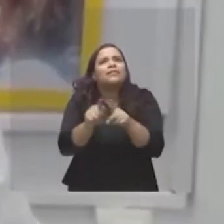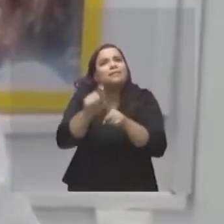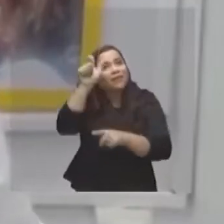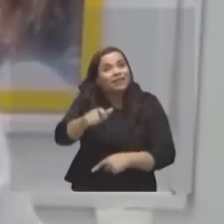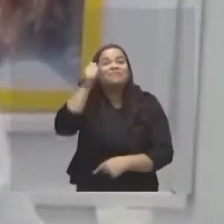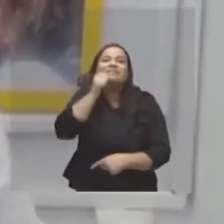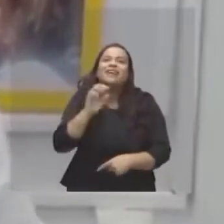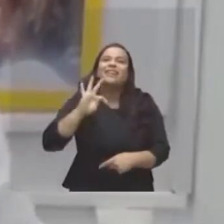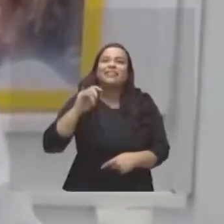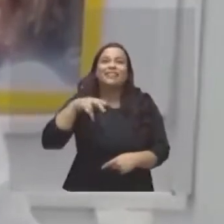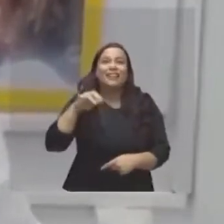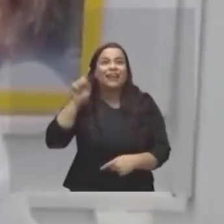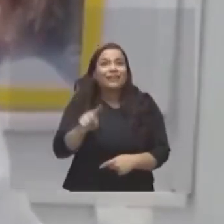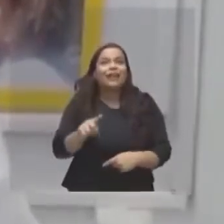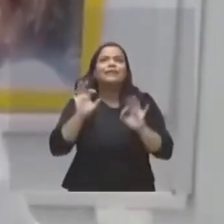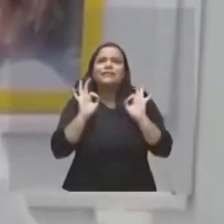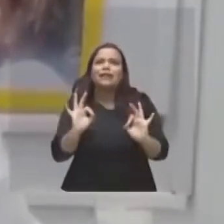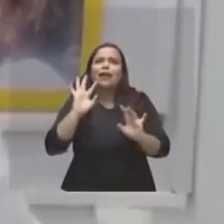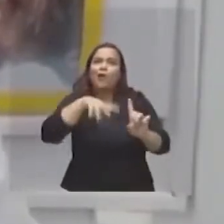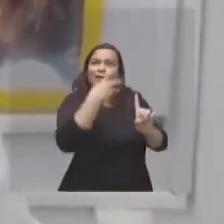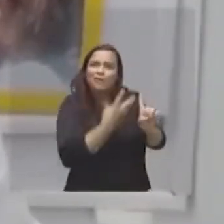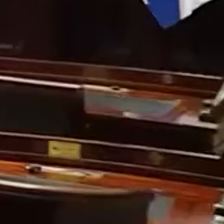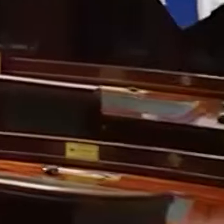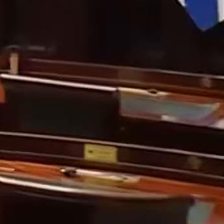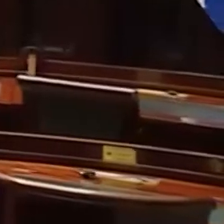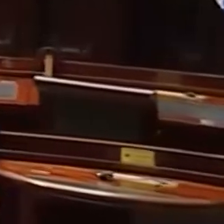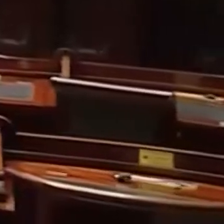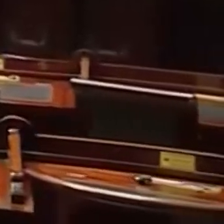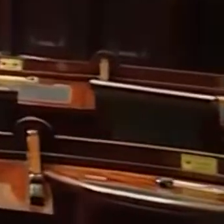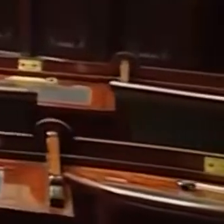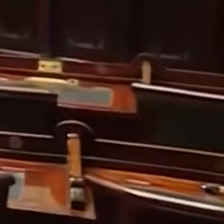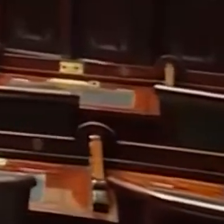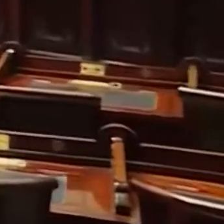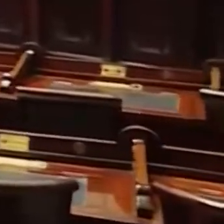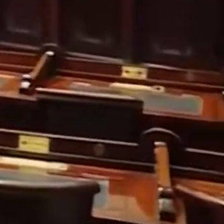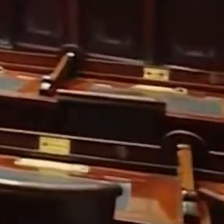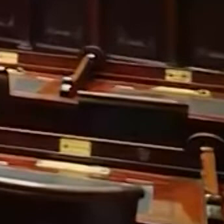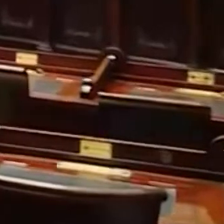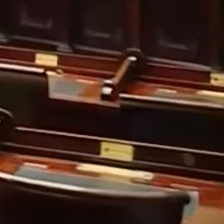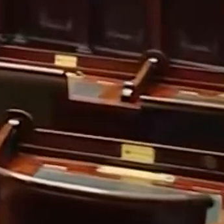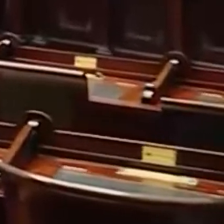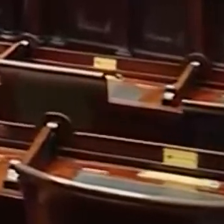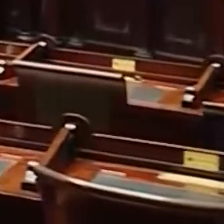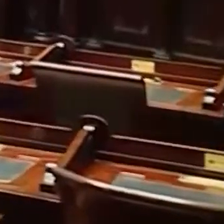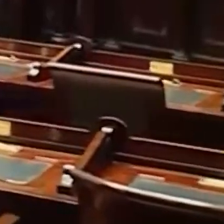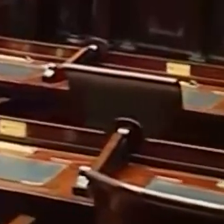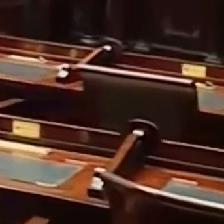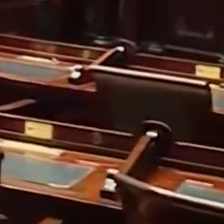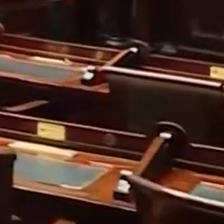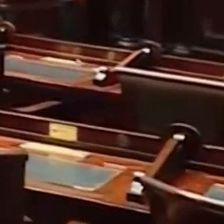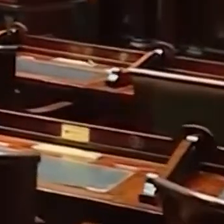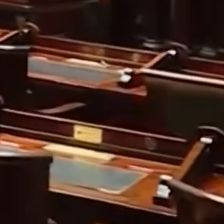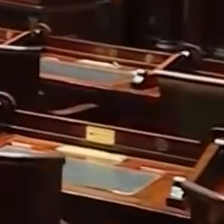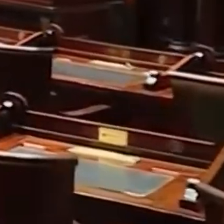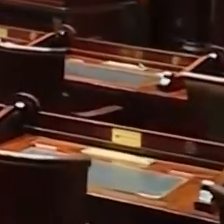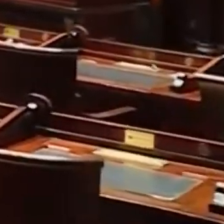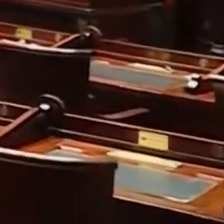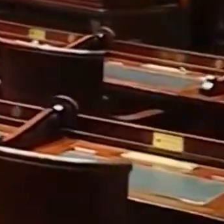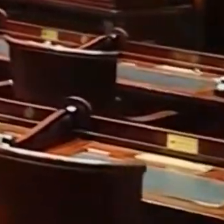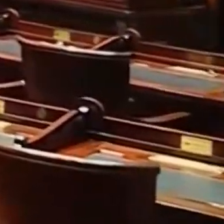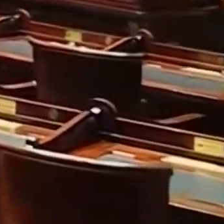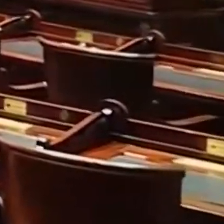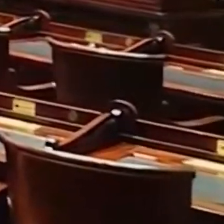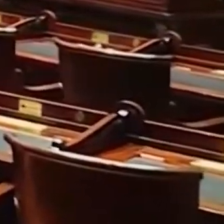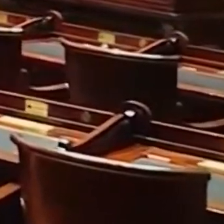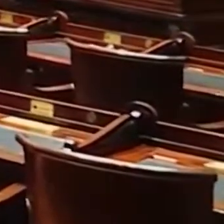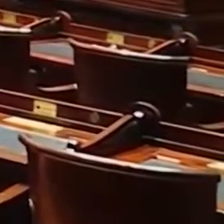Tainá pela belíssima e justa homenagem ao Cadu. Aprovada em segunda discussão, a proposta de autoria do vereador Rafael Aloísio